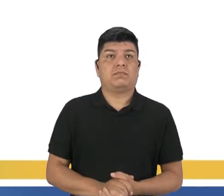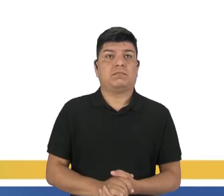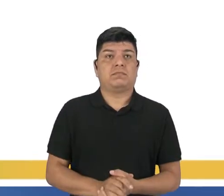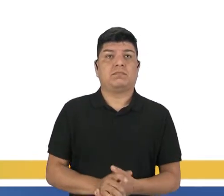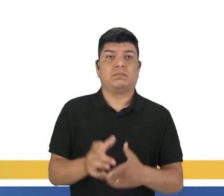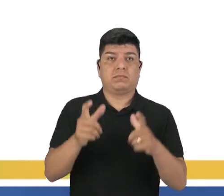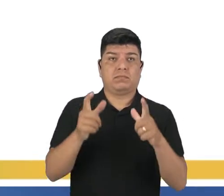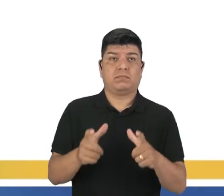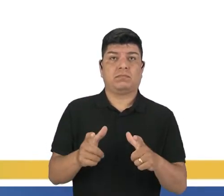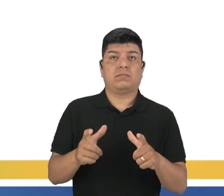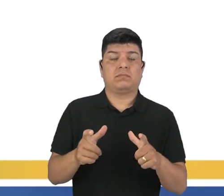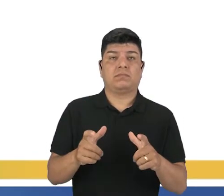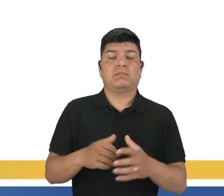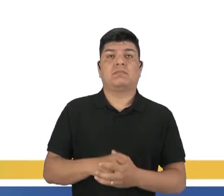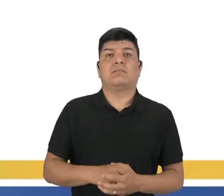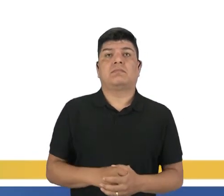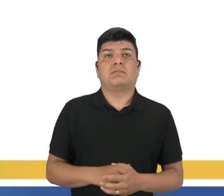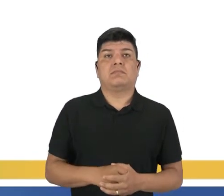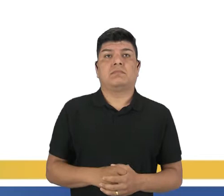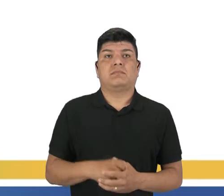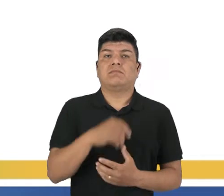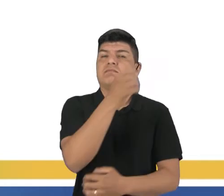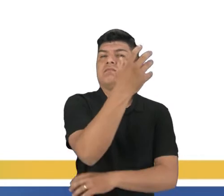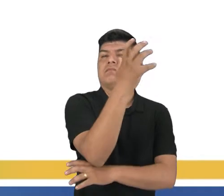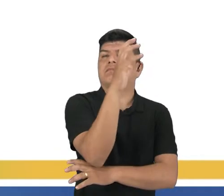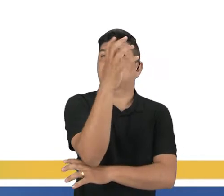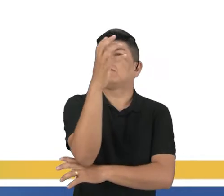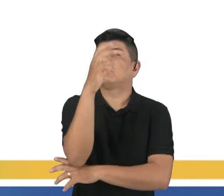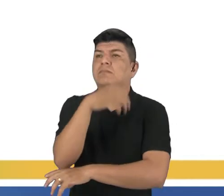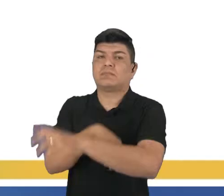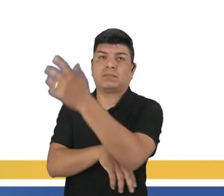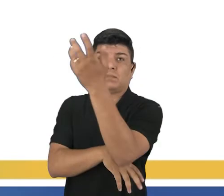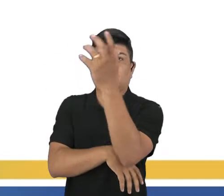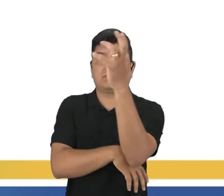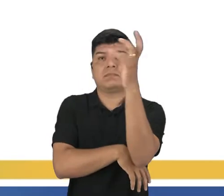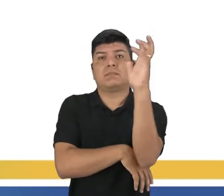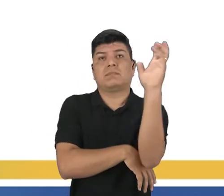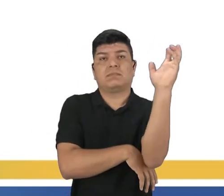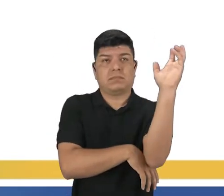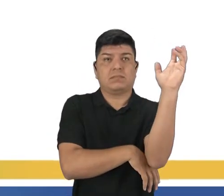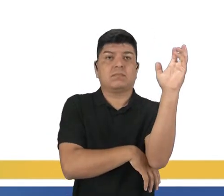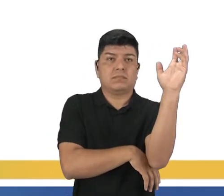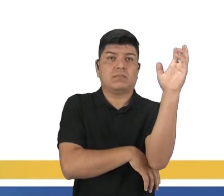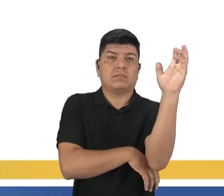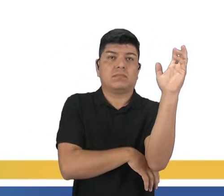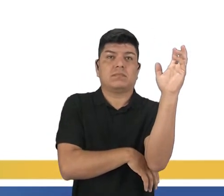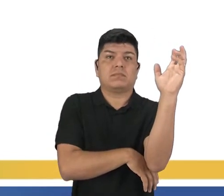exemplo? Exemplo, esse lugarzinho aí da paisagem, Ó.